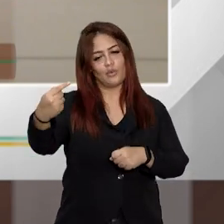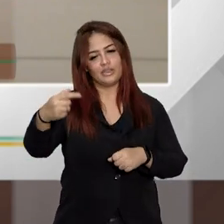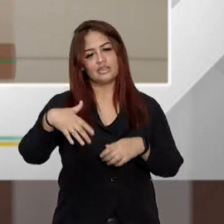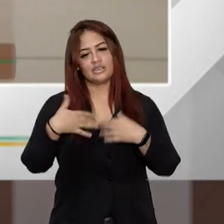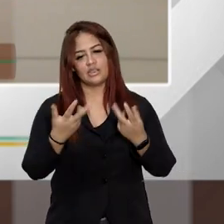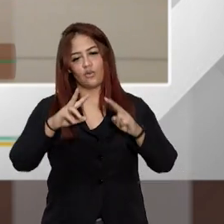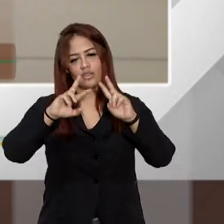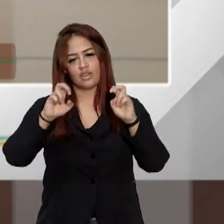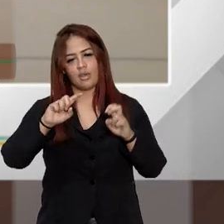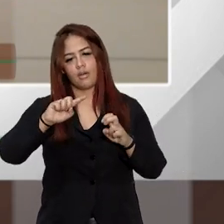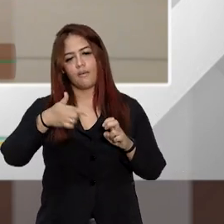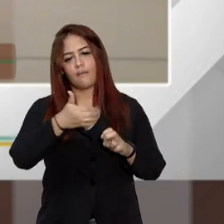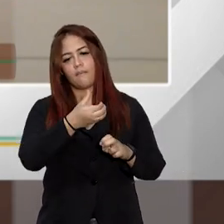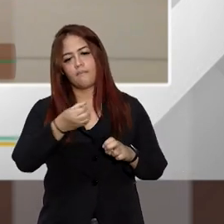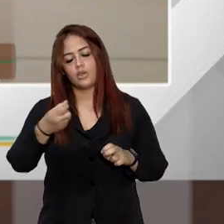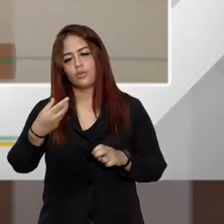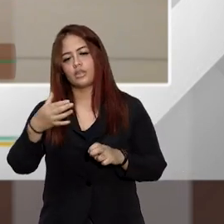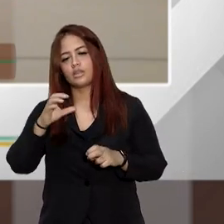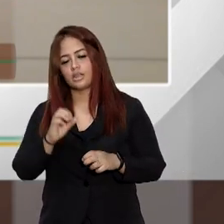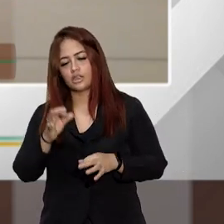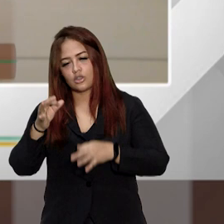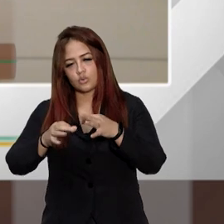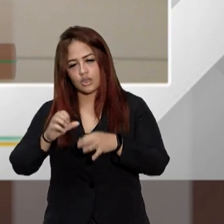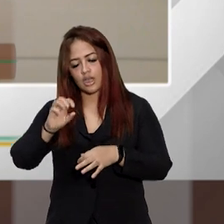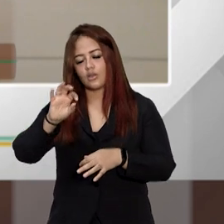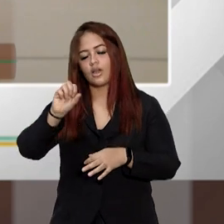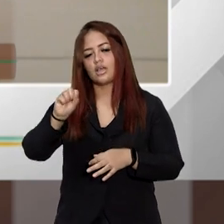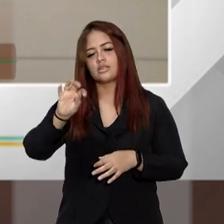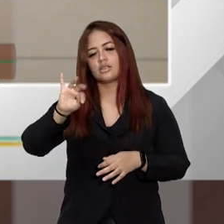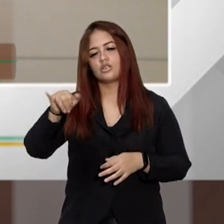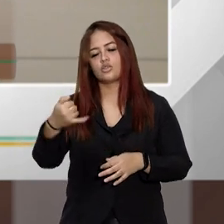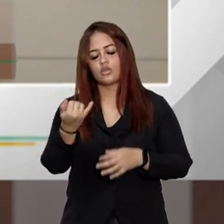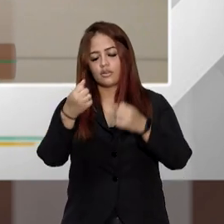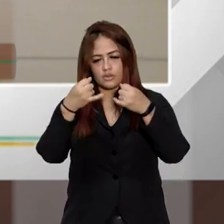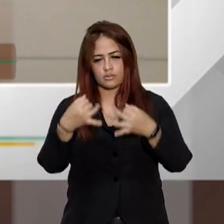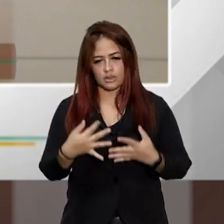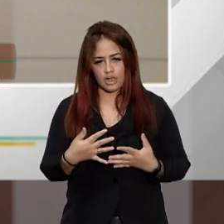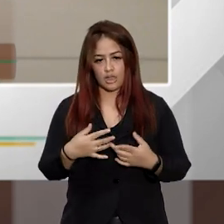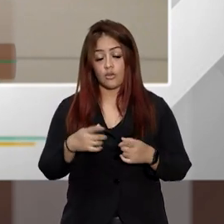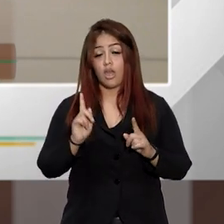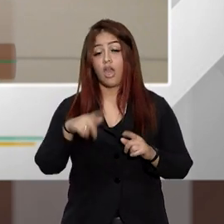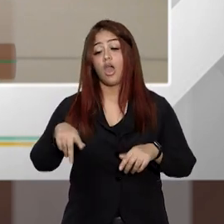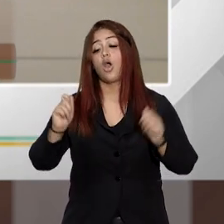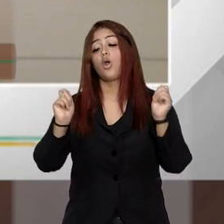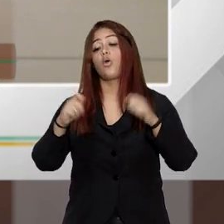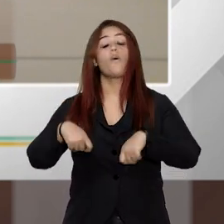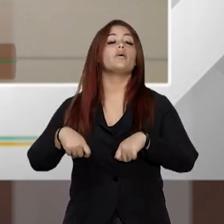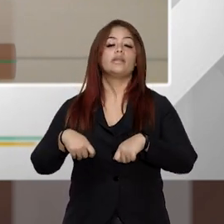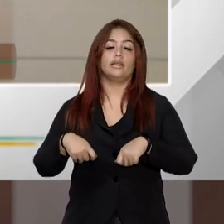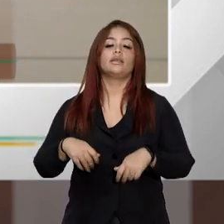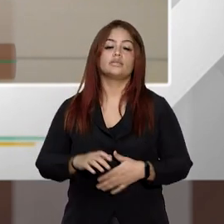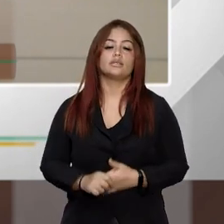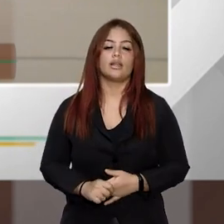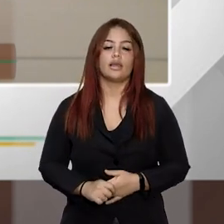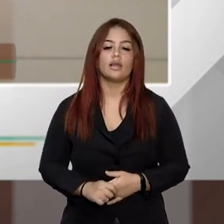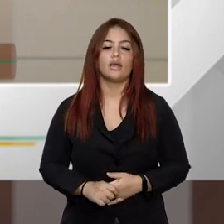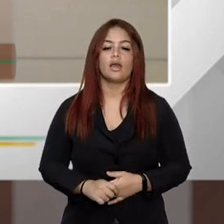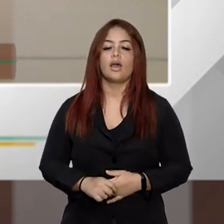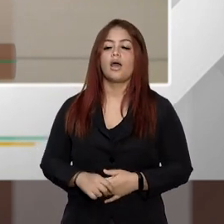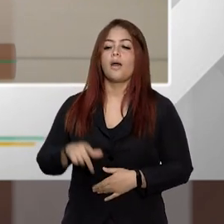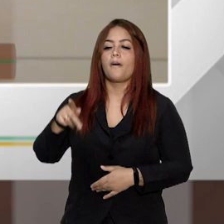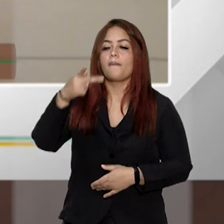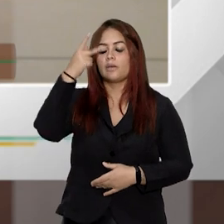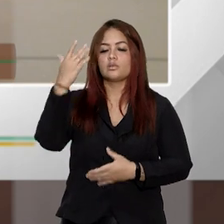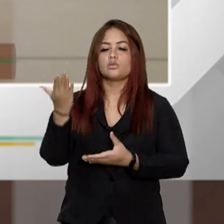tema 1030, julgado pelo STJ, foi balizar, foi essa questão da competência. Eventualmente, a parte, ela teria